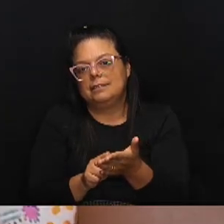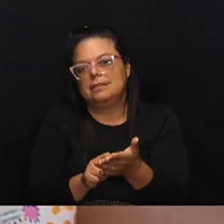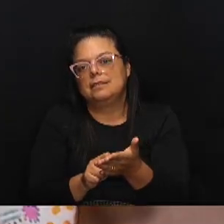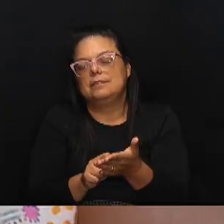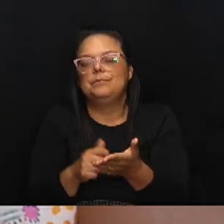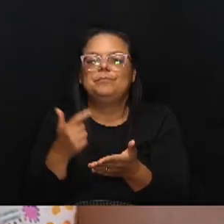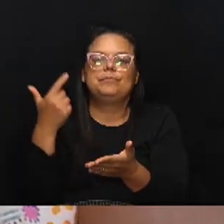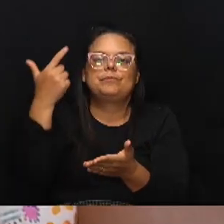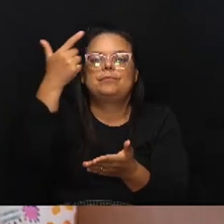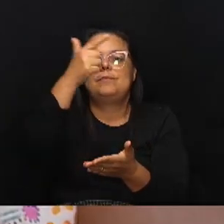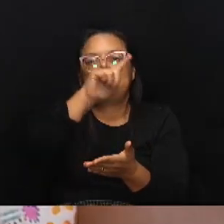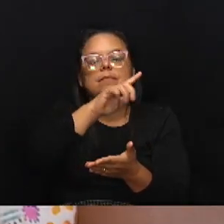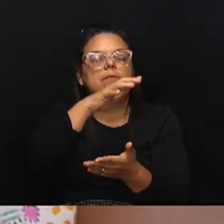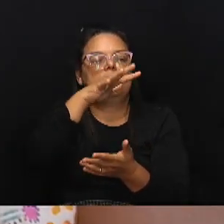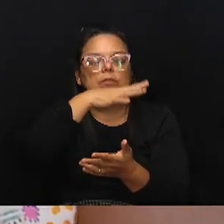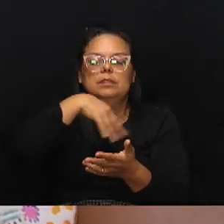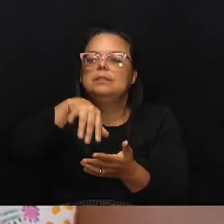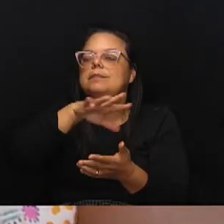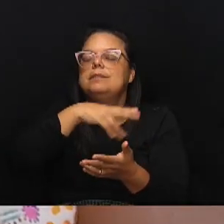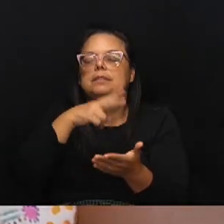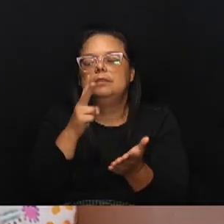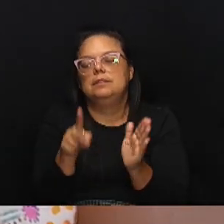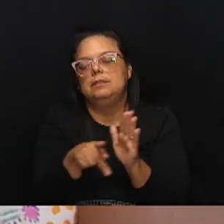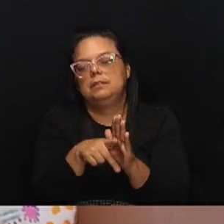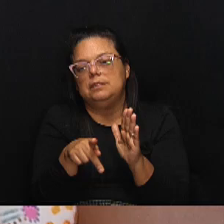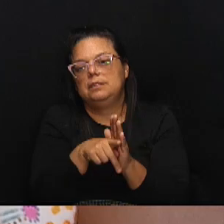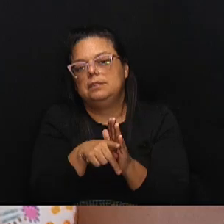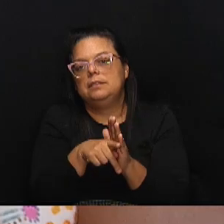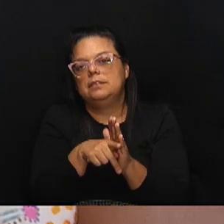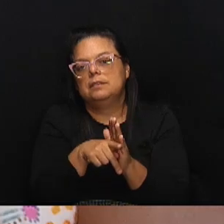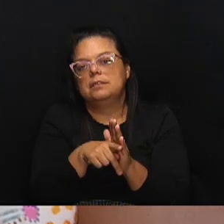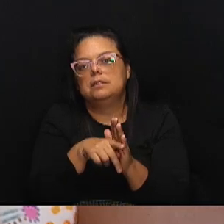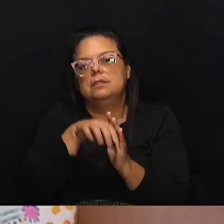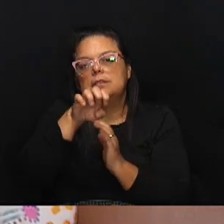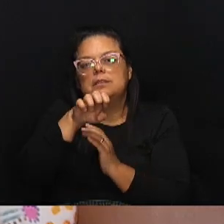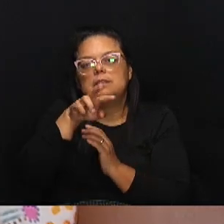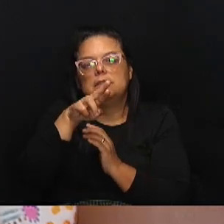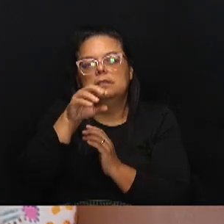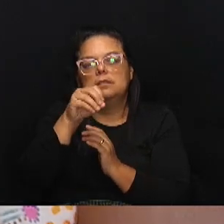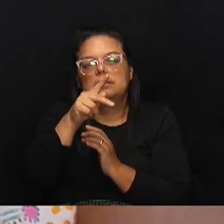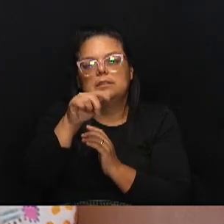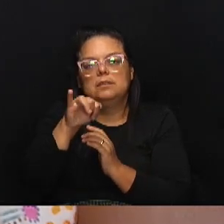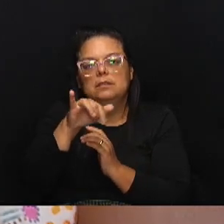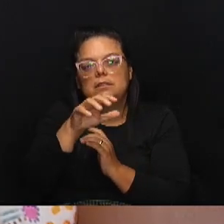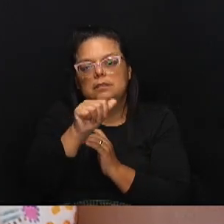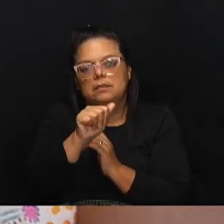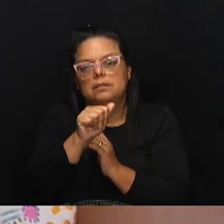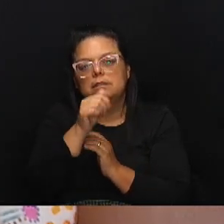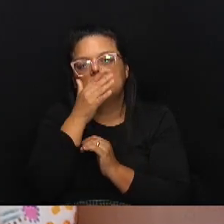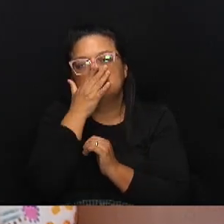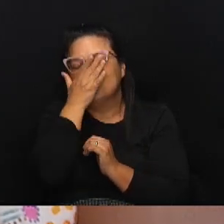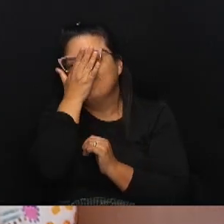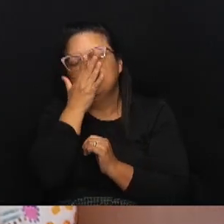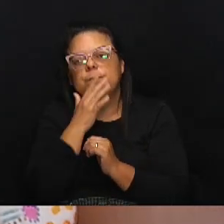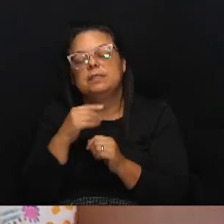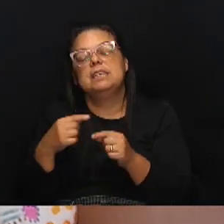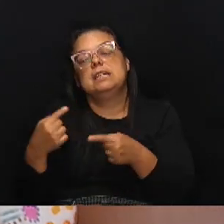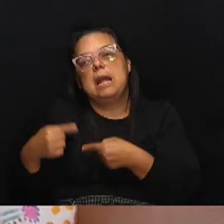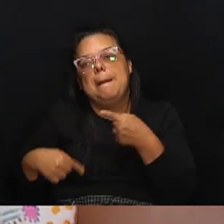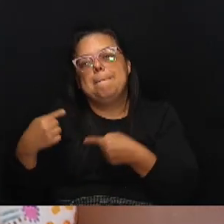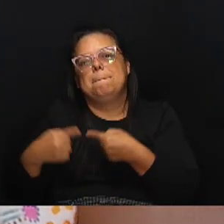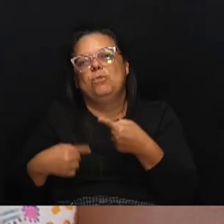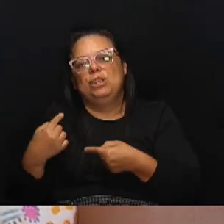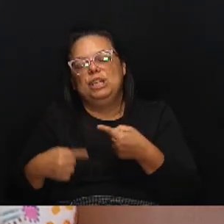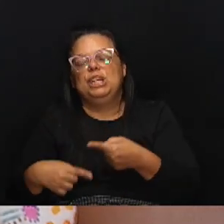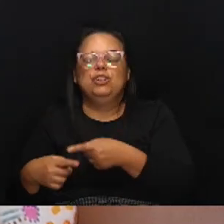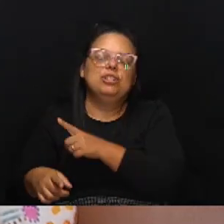outras oriundas da própria imigração europeia, que vem fugindo, né? Da política, do